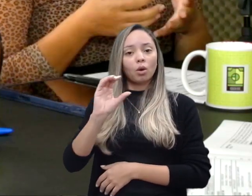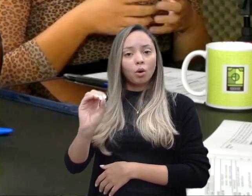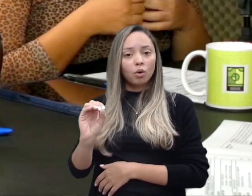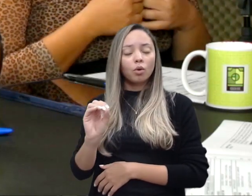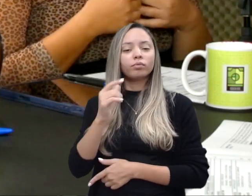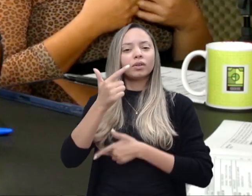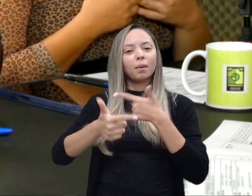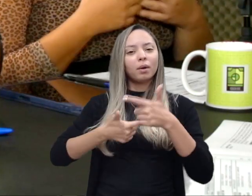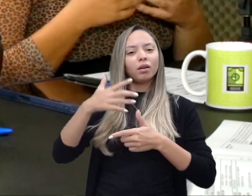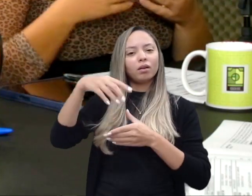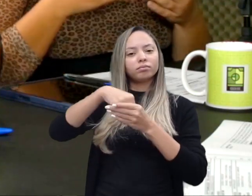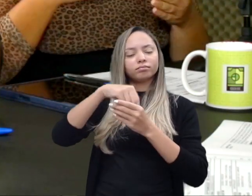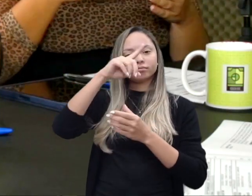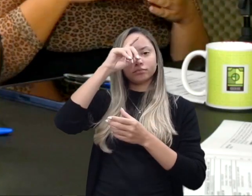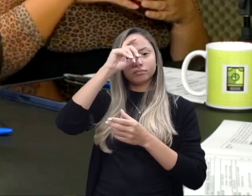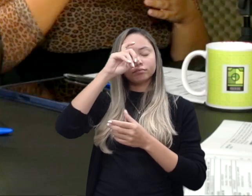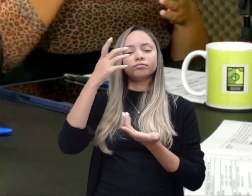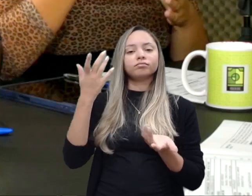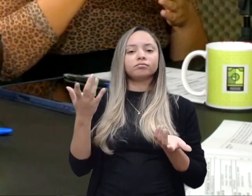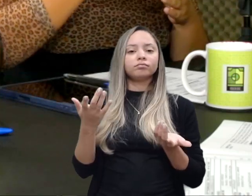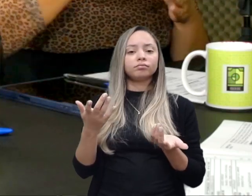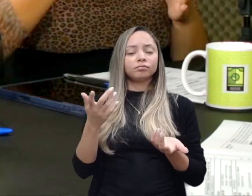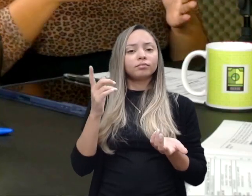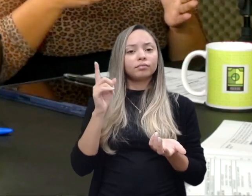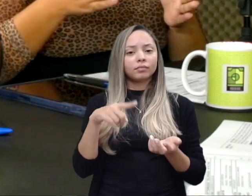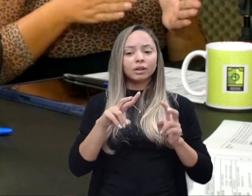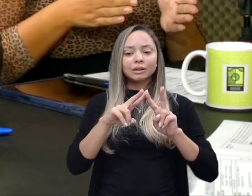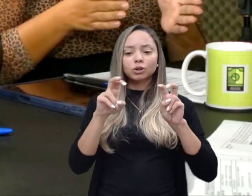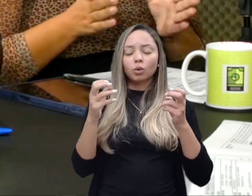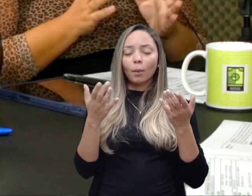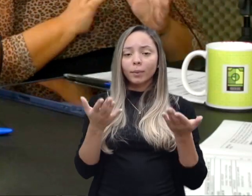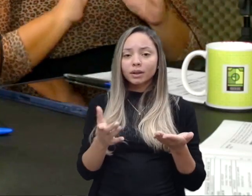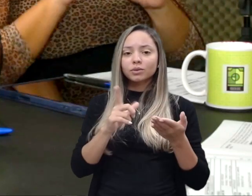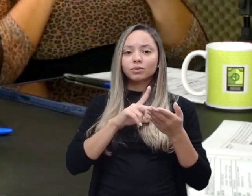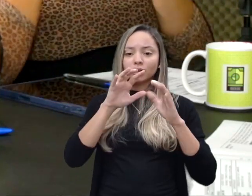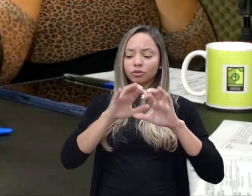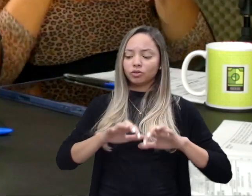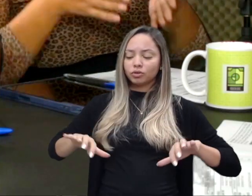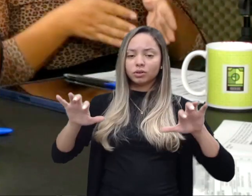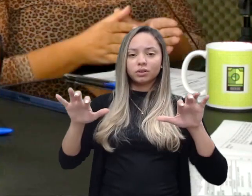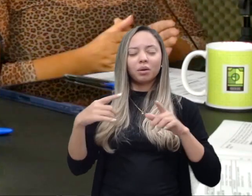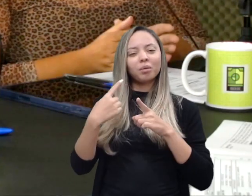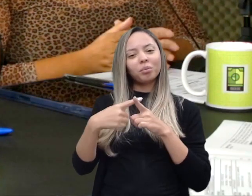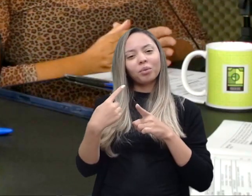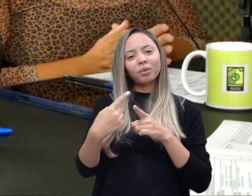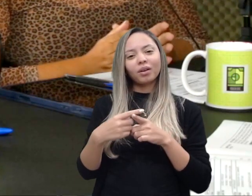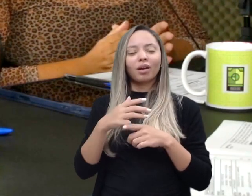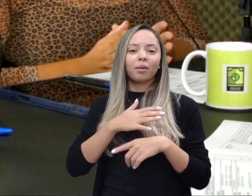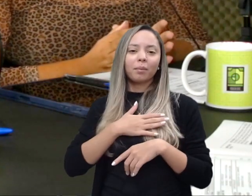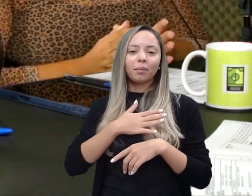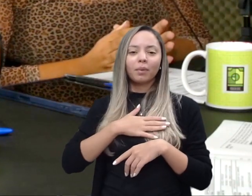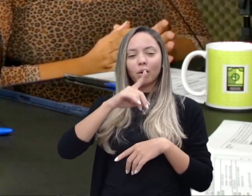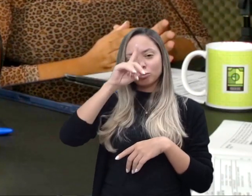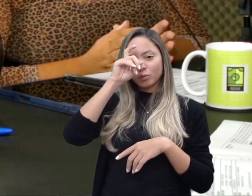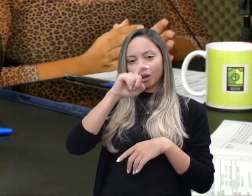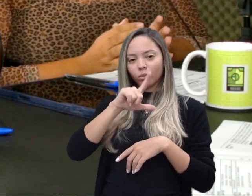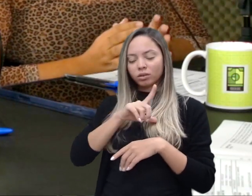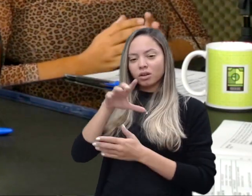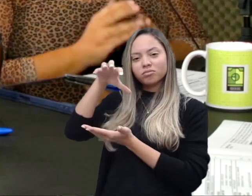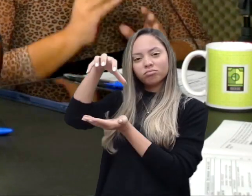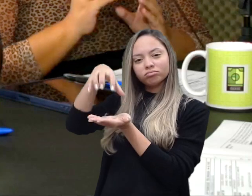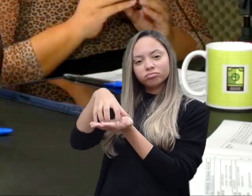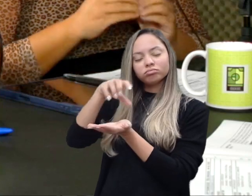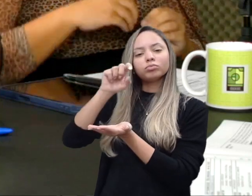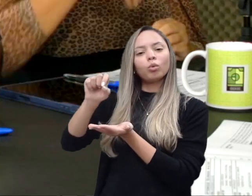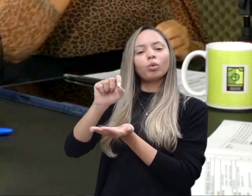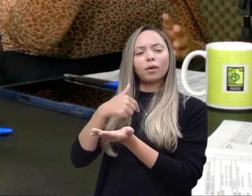ambulatoriais, digamos assim, é sobre essas amarras, essas distinções, assim. Aqui é o meu paciente no meu ambulatório, né? E como